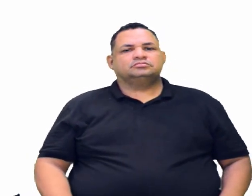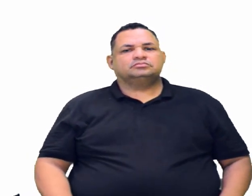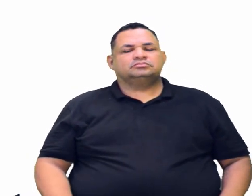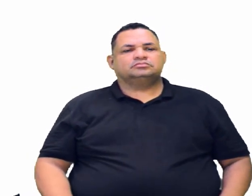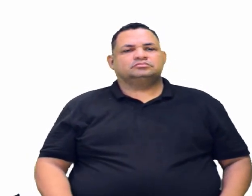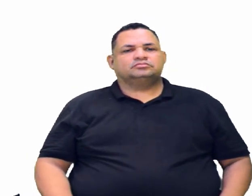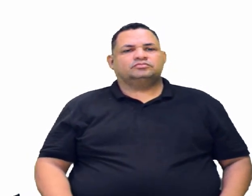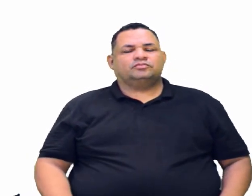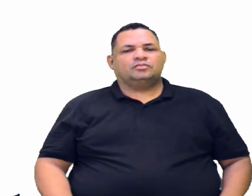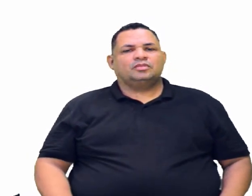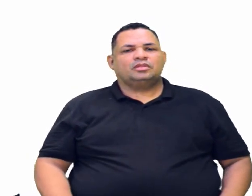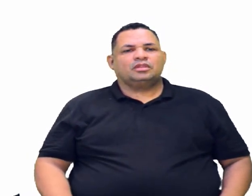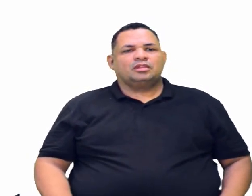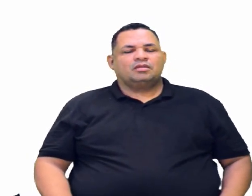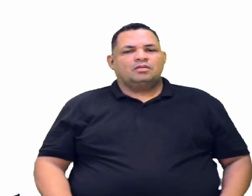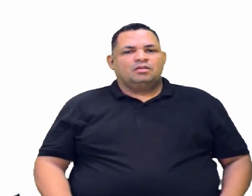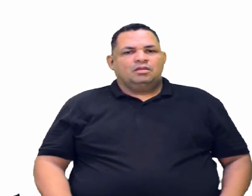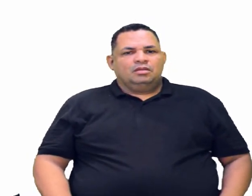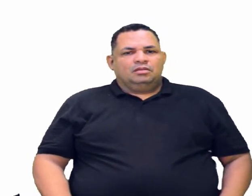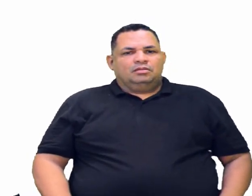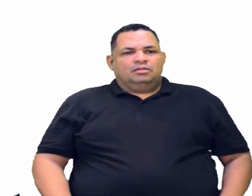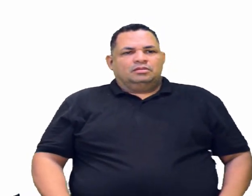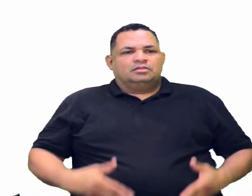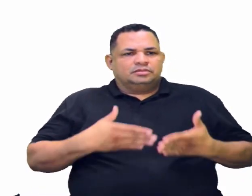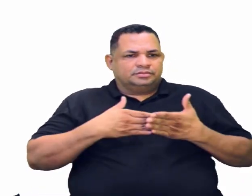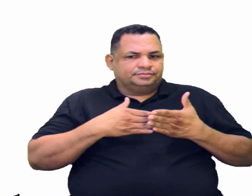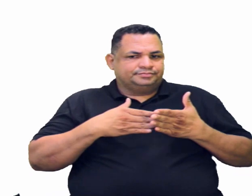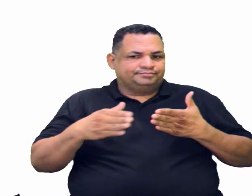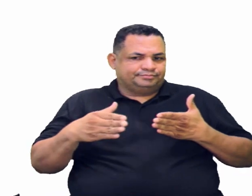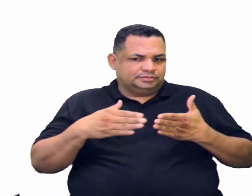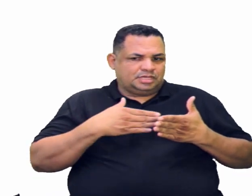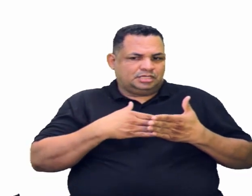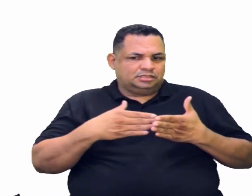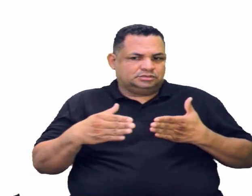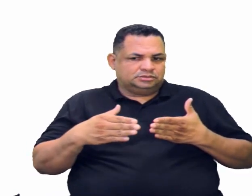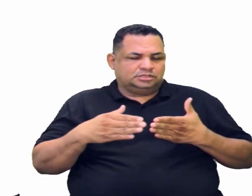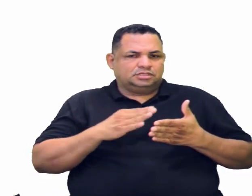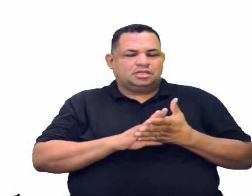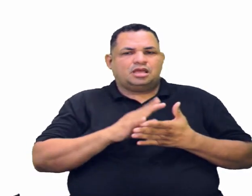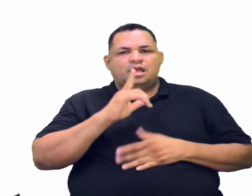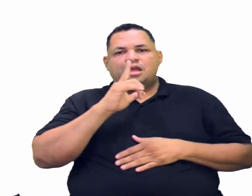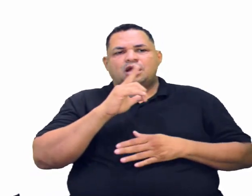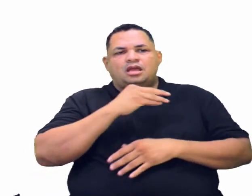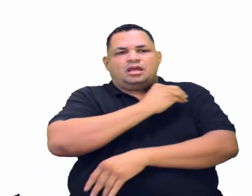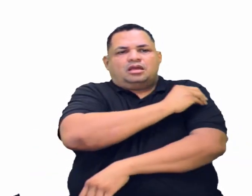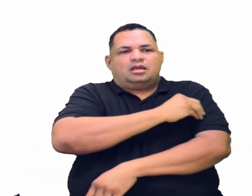de obtenção dos álcools, gente, e isso aqui é muito antigo, é a